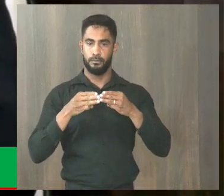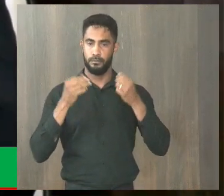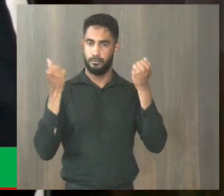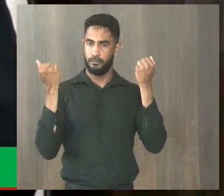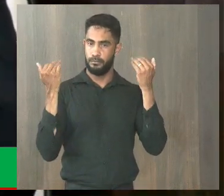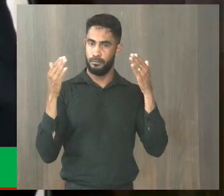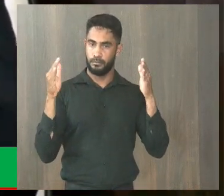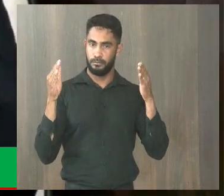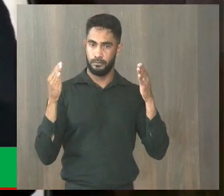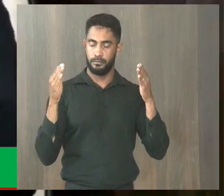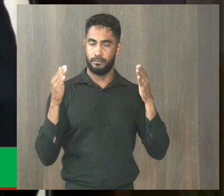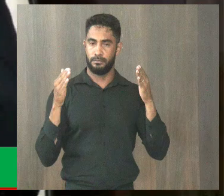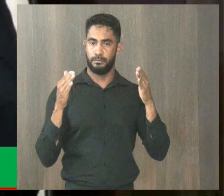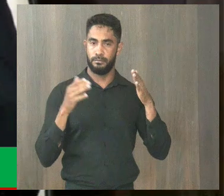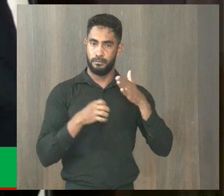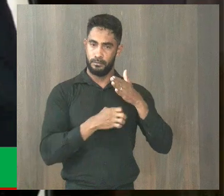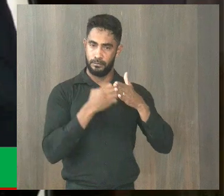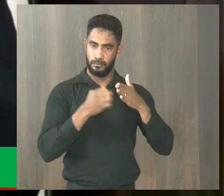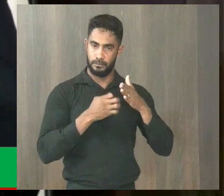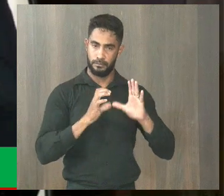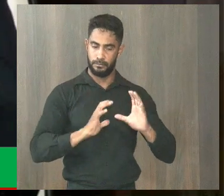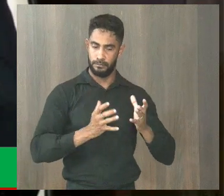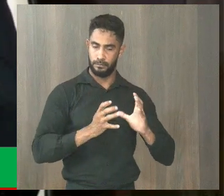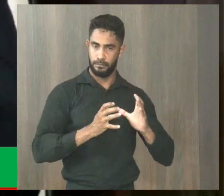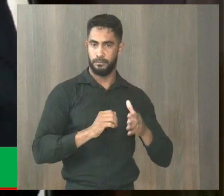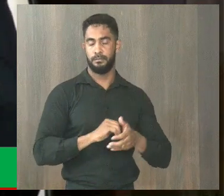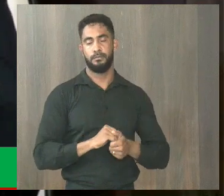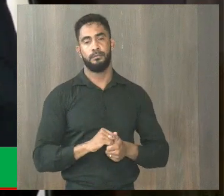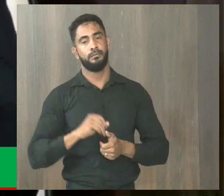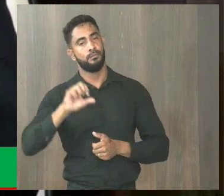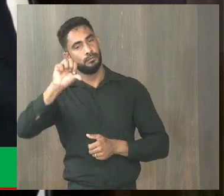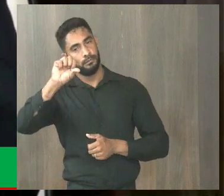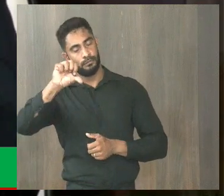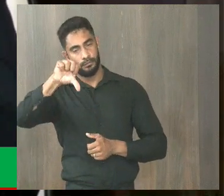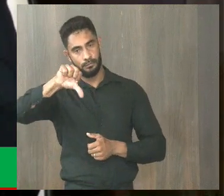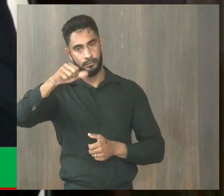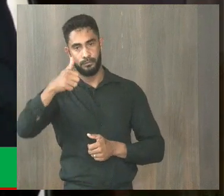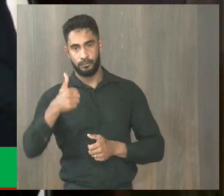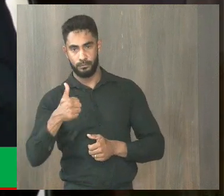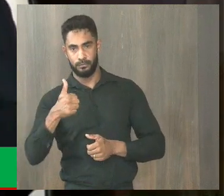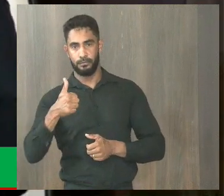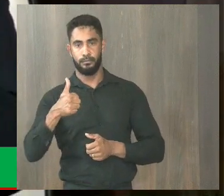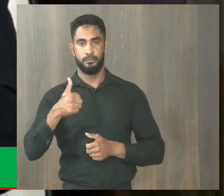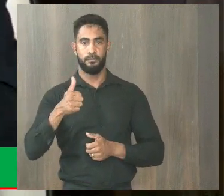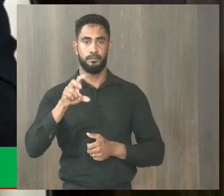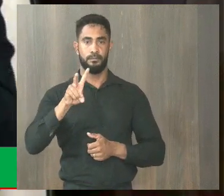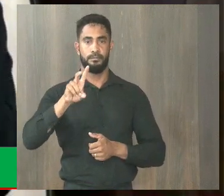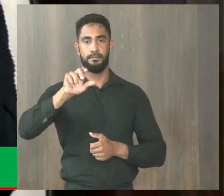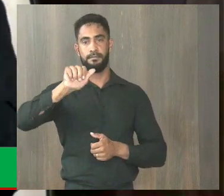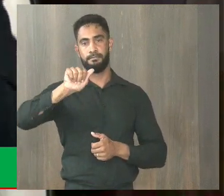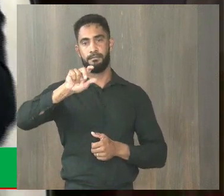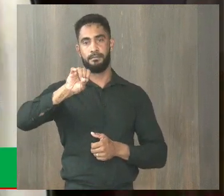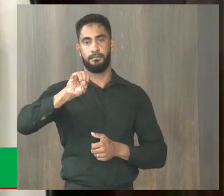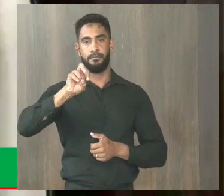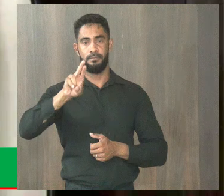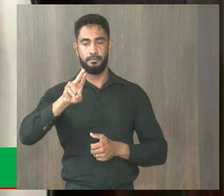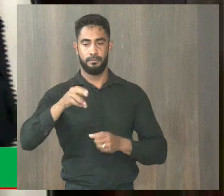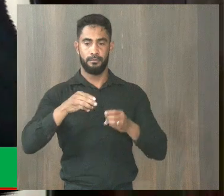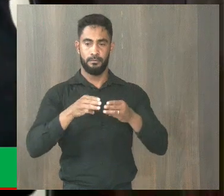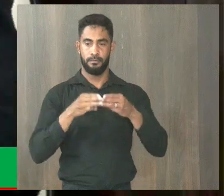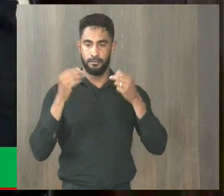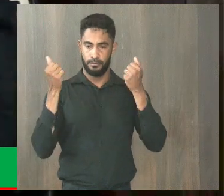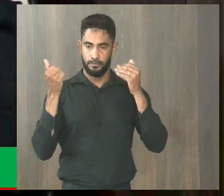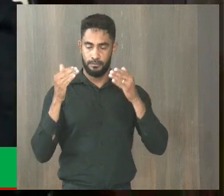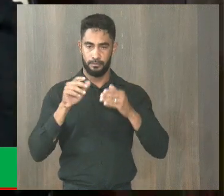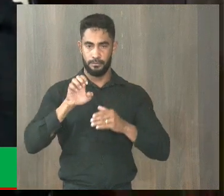com Ora Bolas. Requerimento número 91/2024, de autoria do vereador Valdeir do Leilão. Moção de aplausos